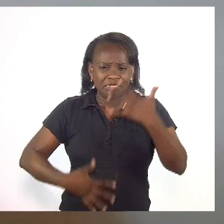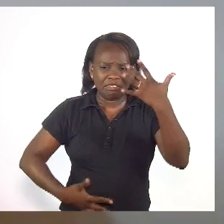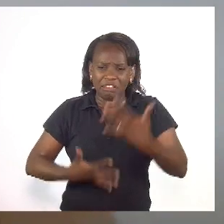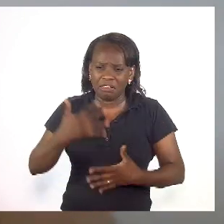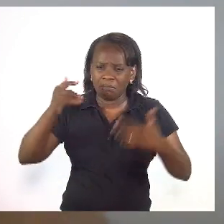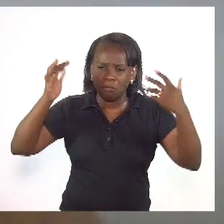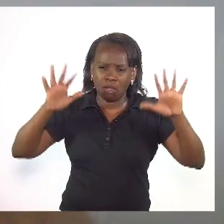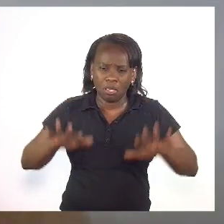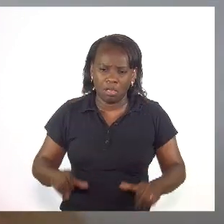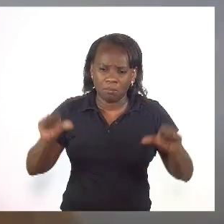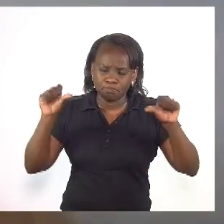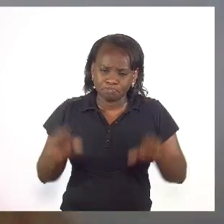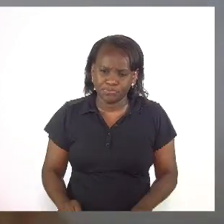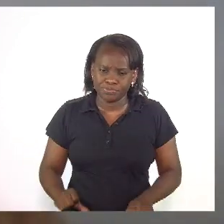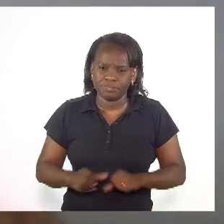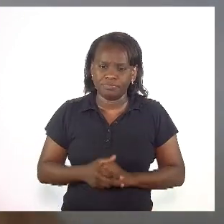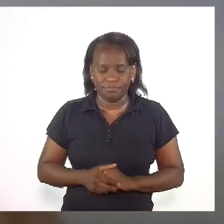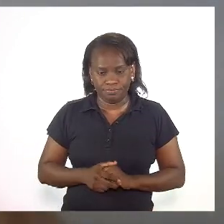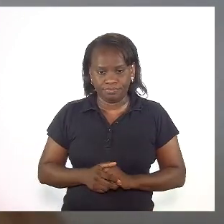desastrosa.